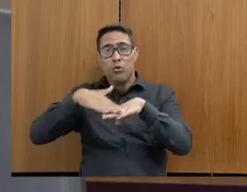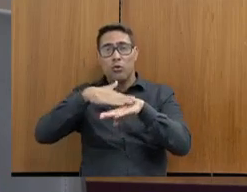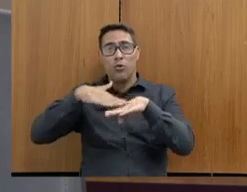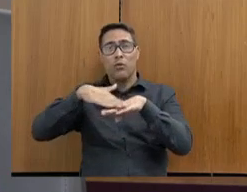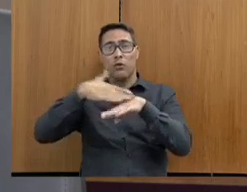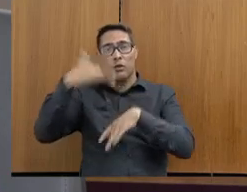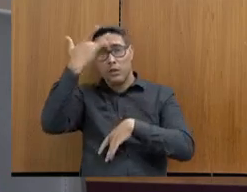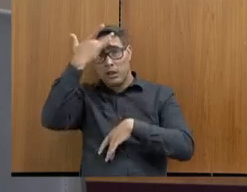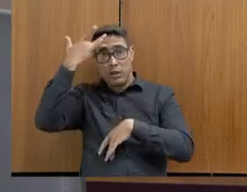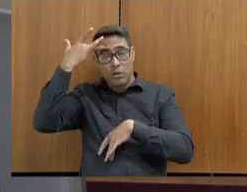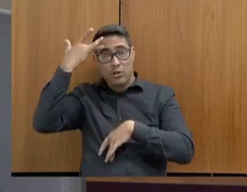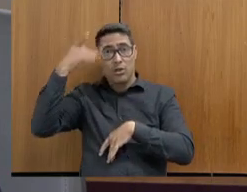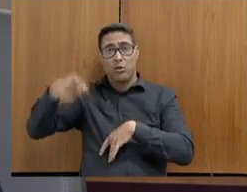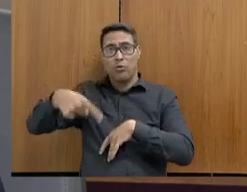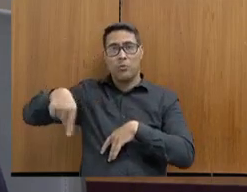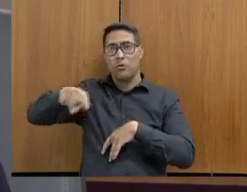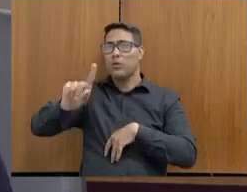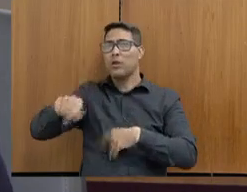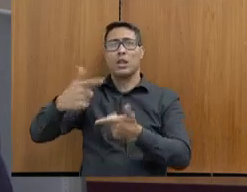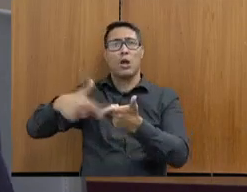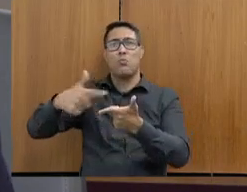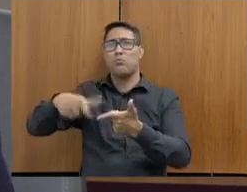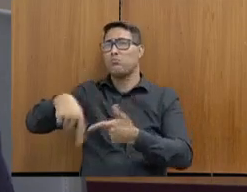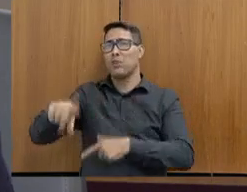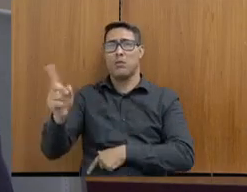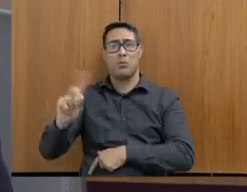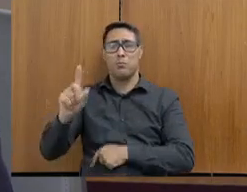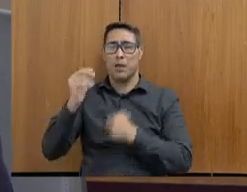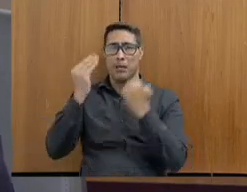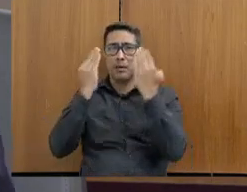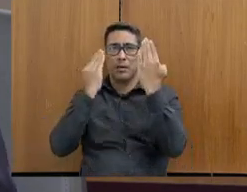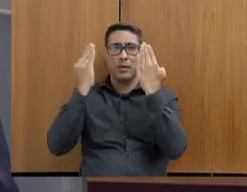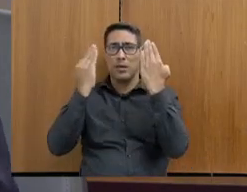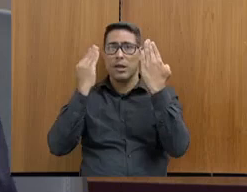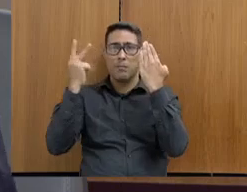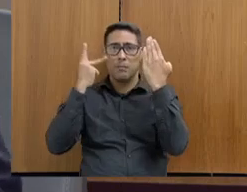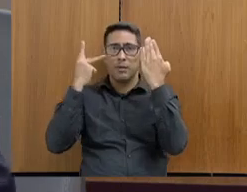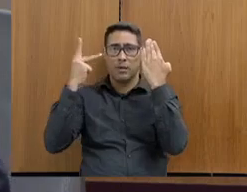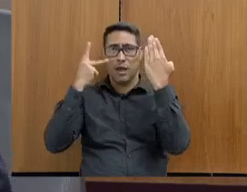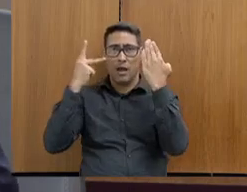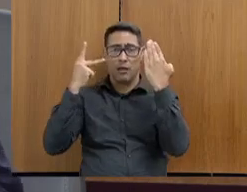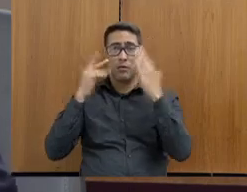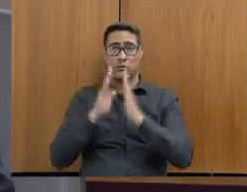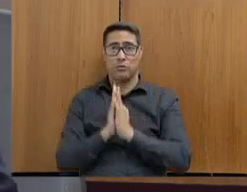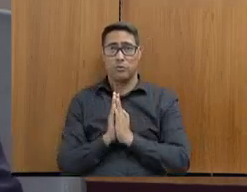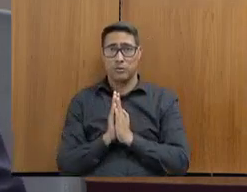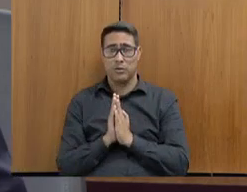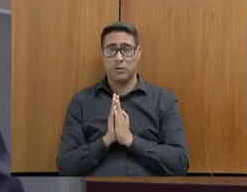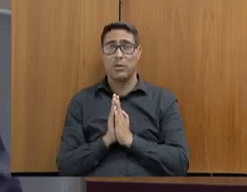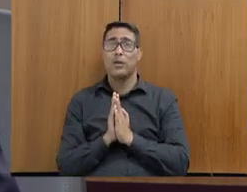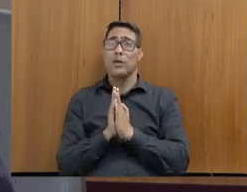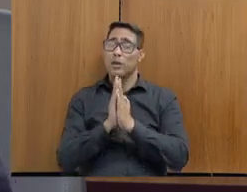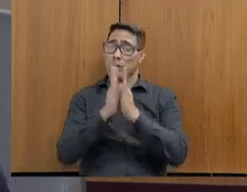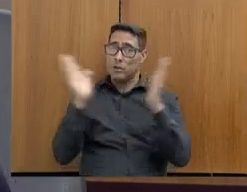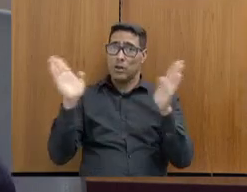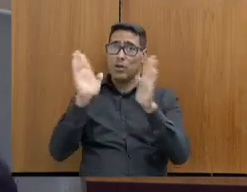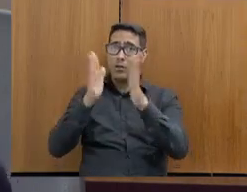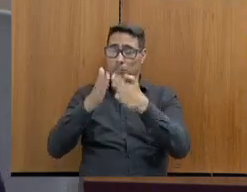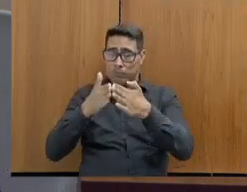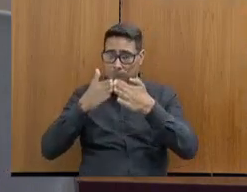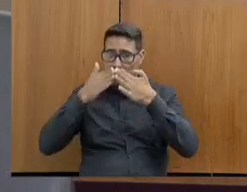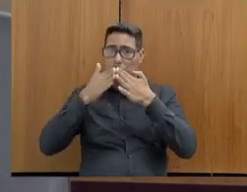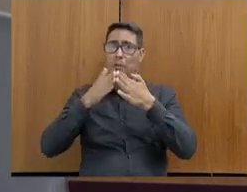psiquiátrico Então o que eu peço e na acessibilidade com respeito aos homens